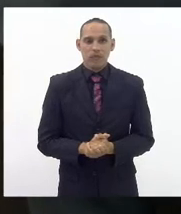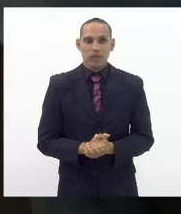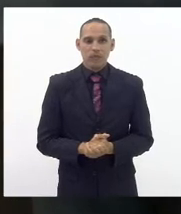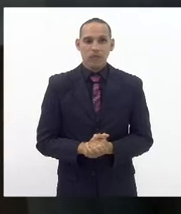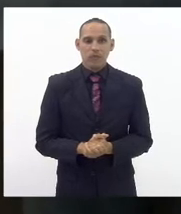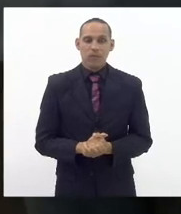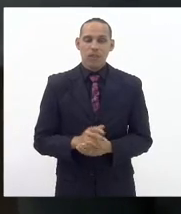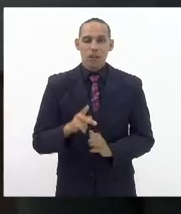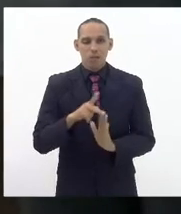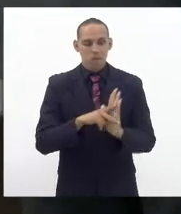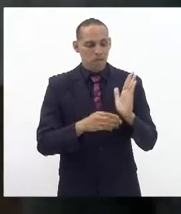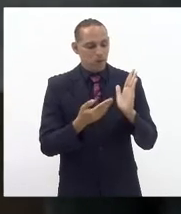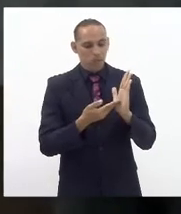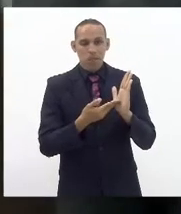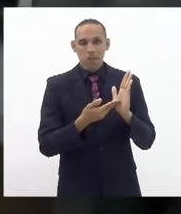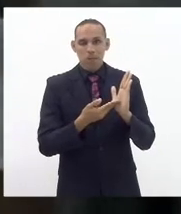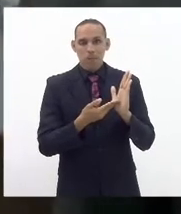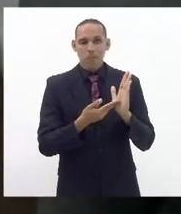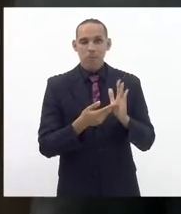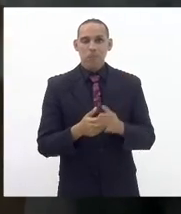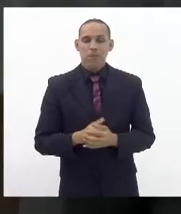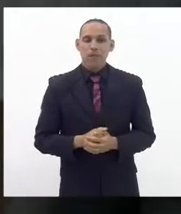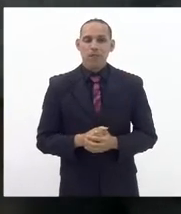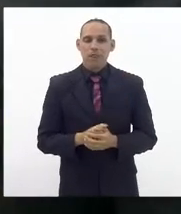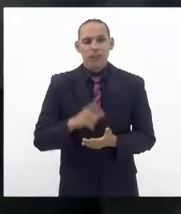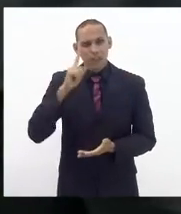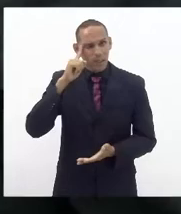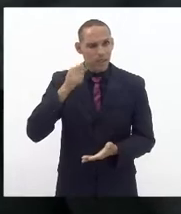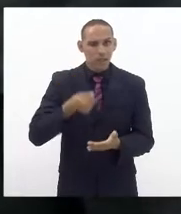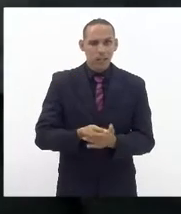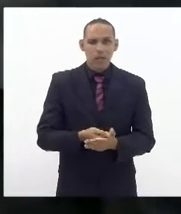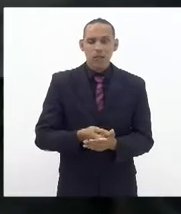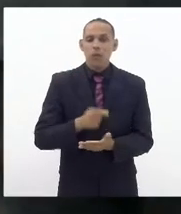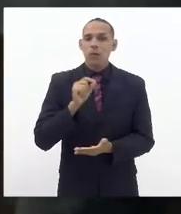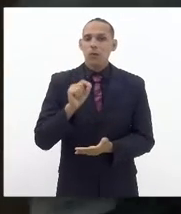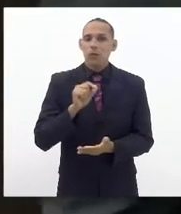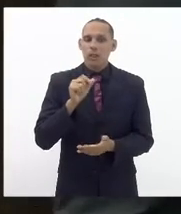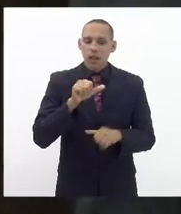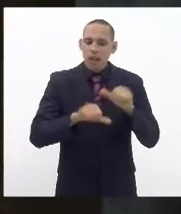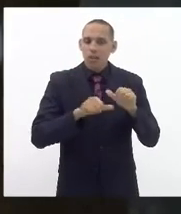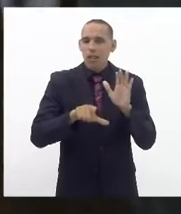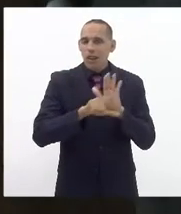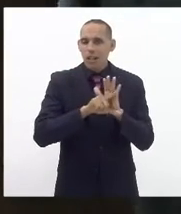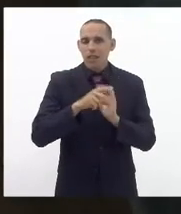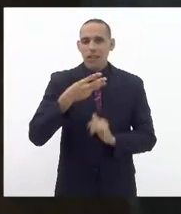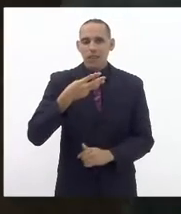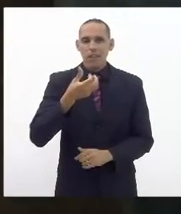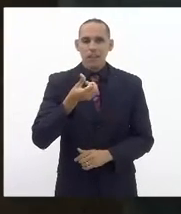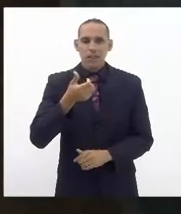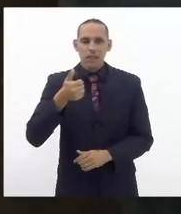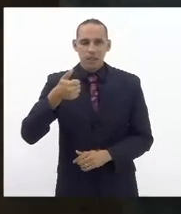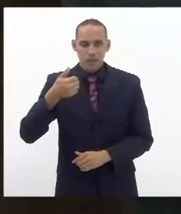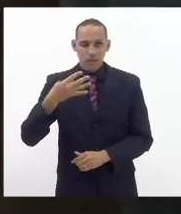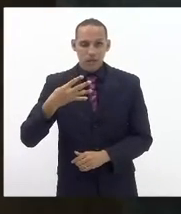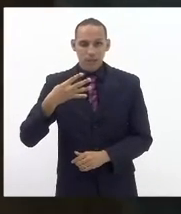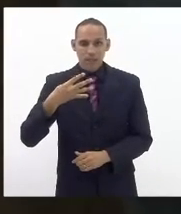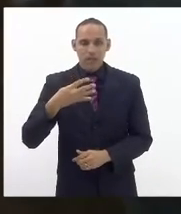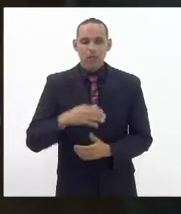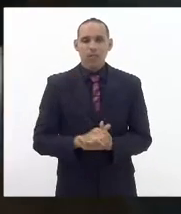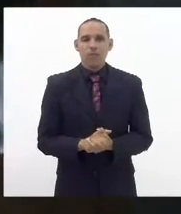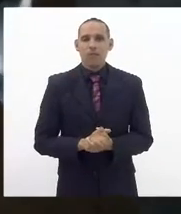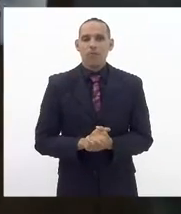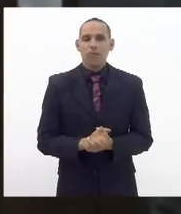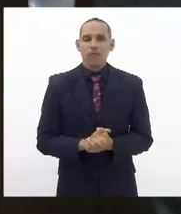um projeto que determina, alterando a lei 3.614,